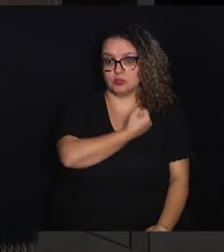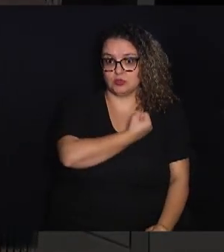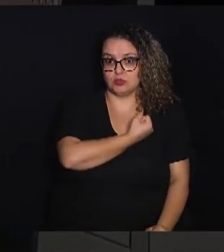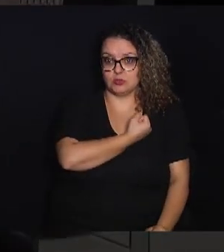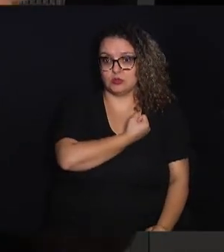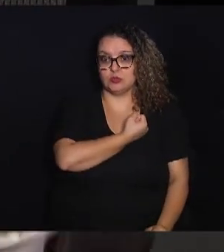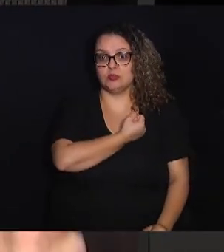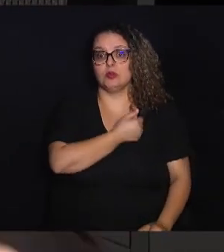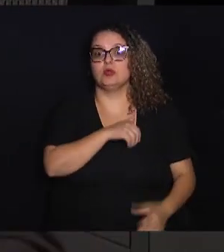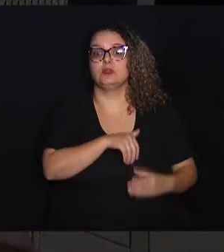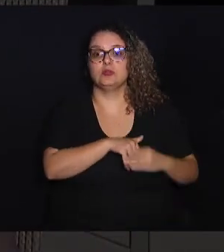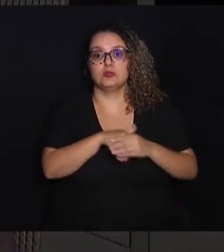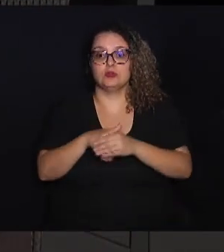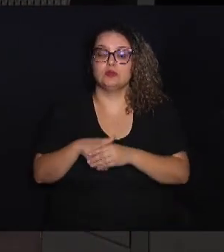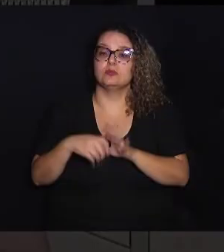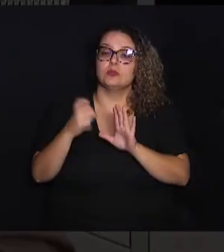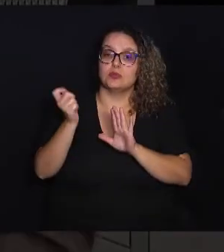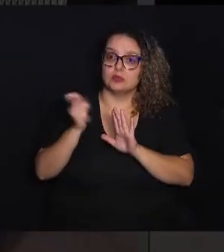votos válidos,